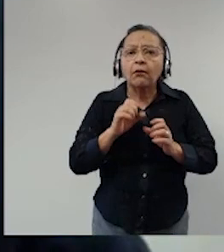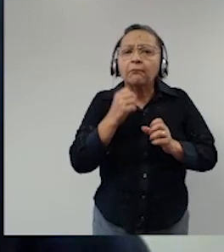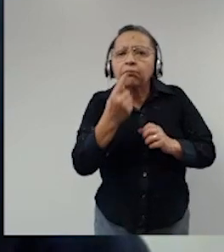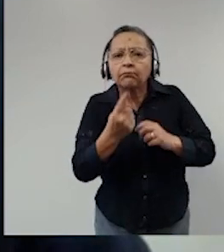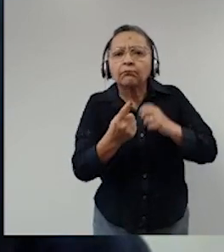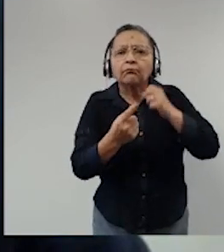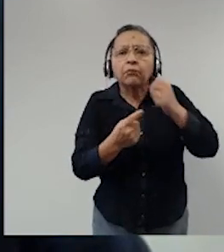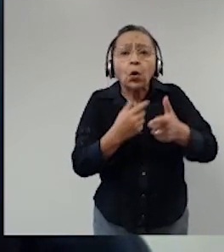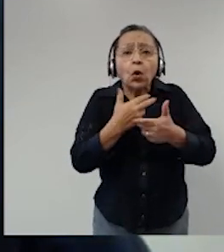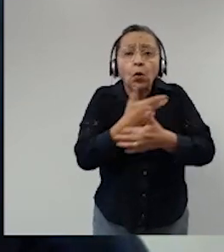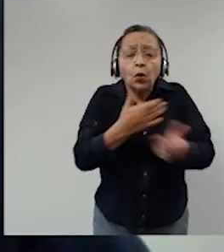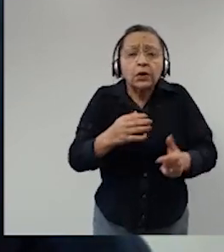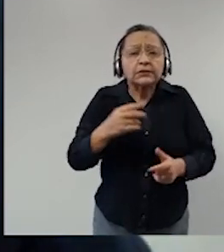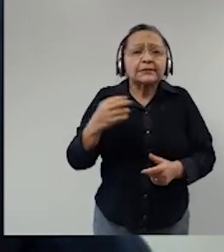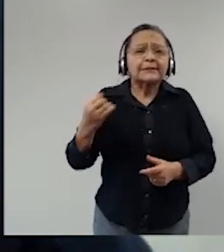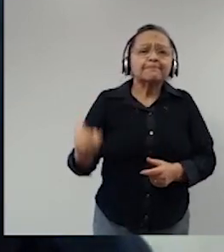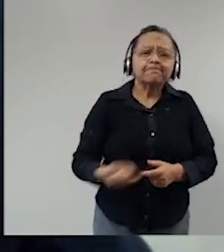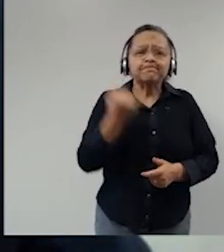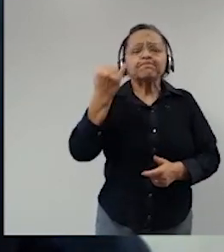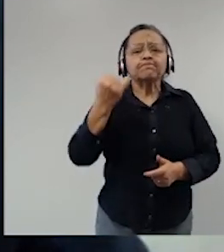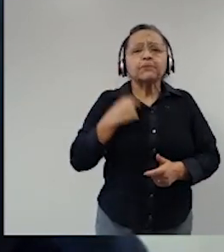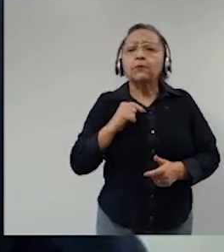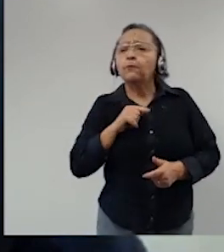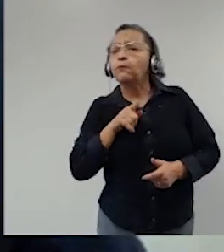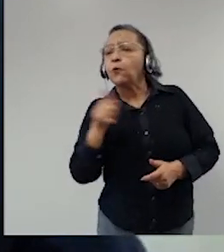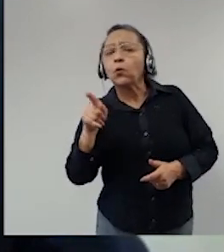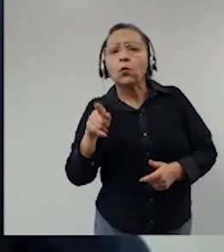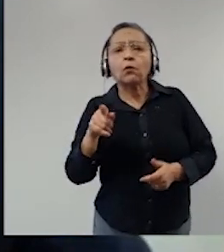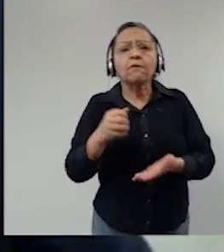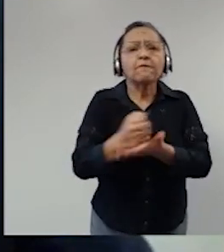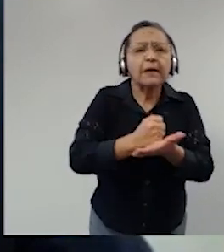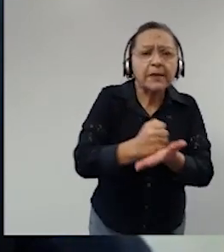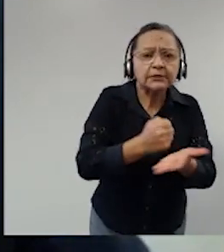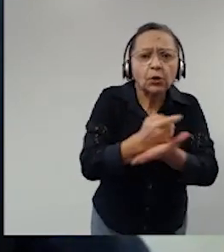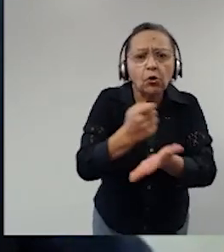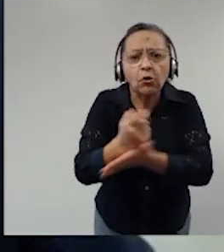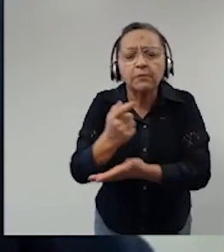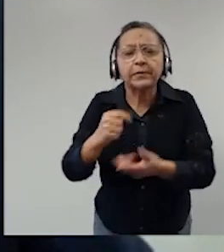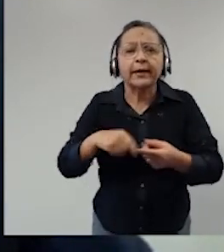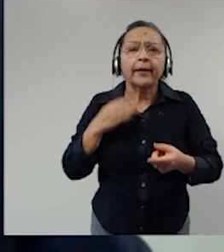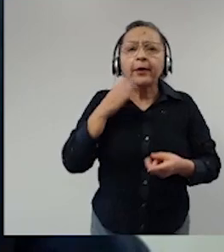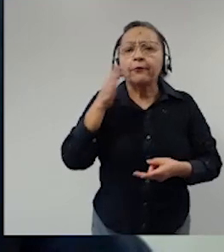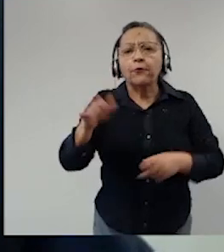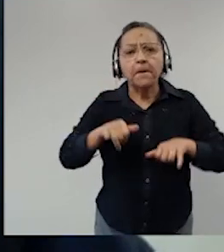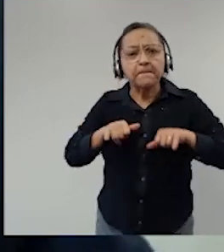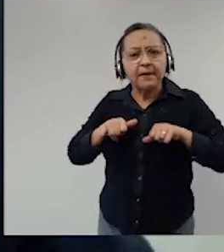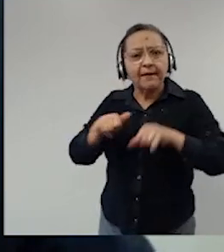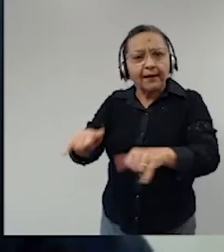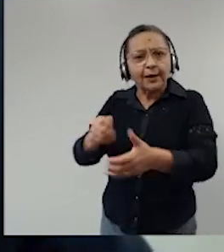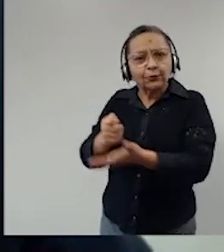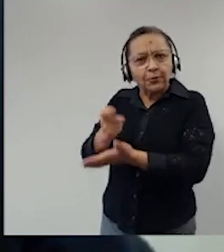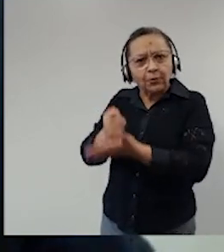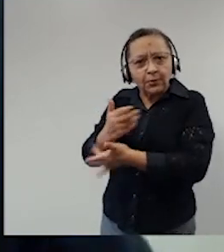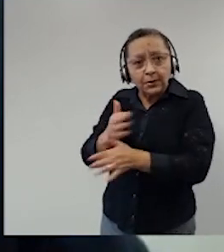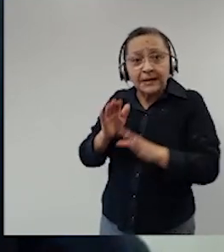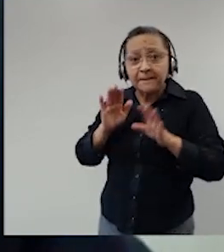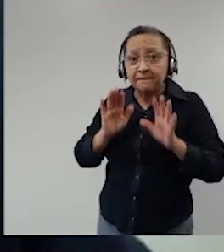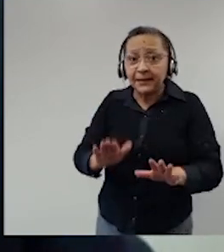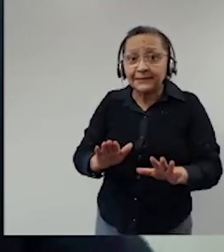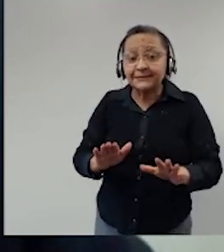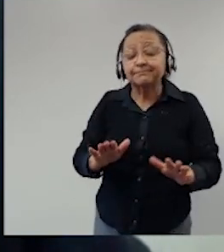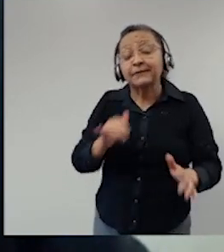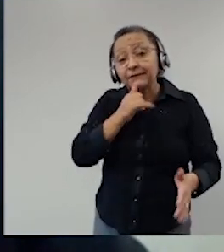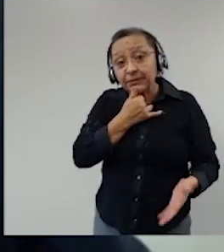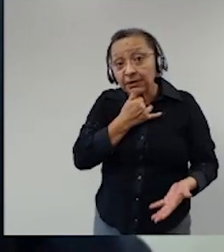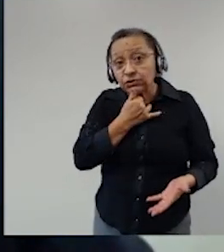situações excepcionais, para fazer compras de medicamentos, compras de alimentos, mas nem todos, é